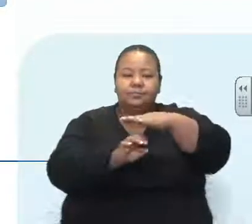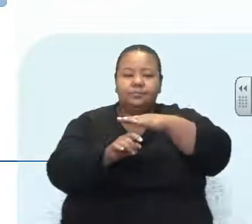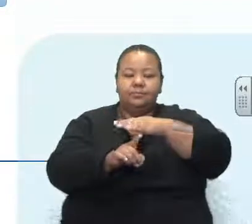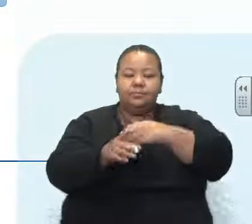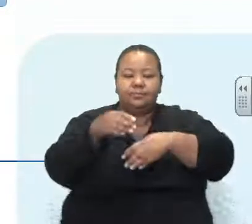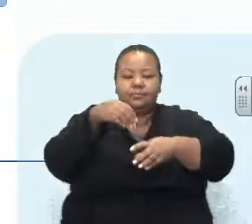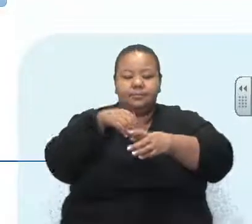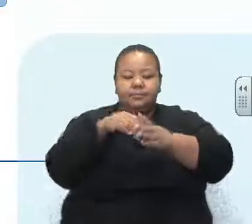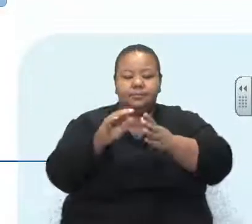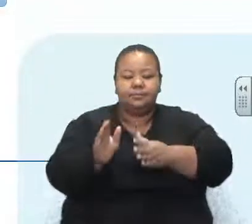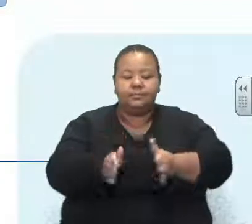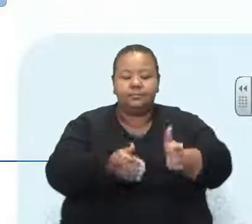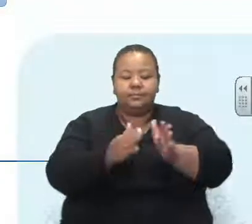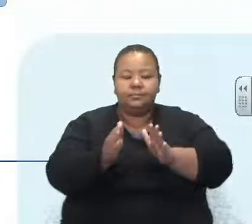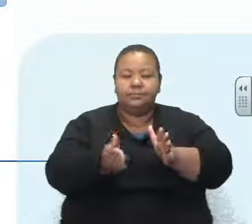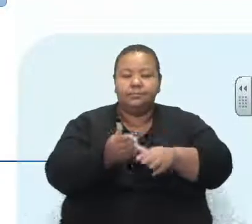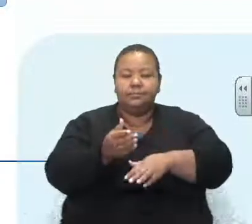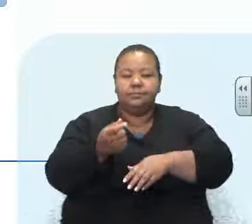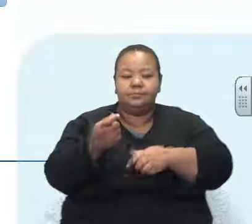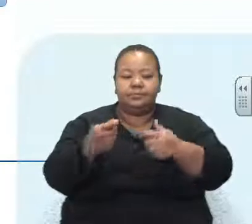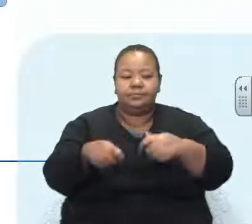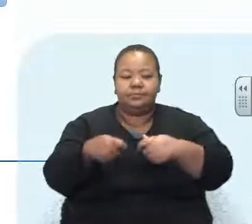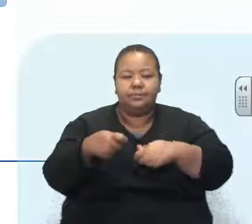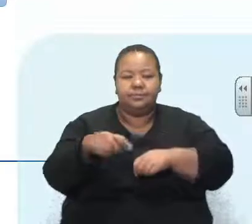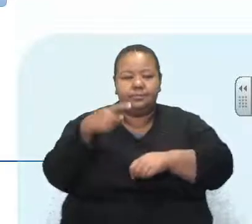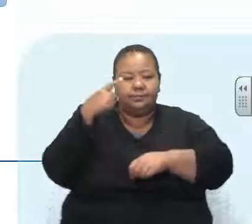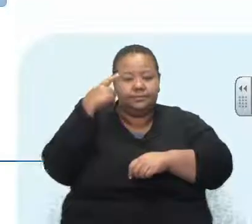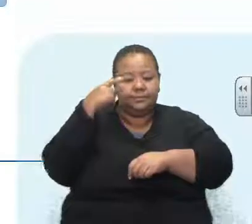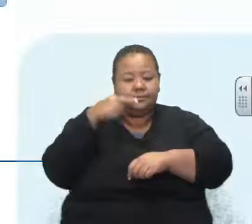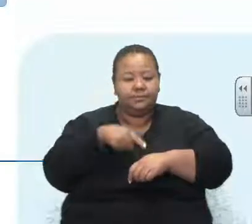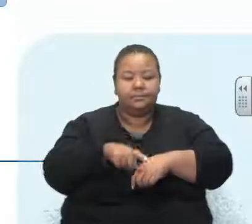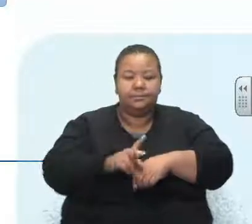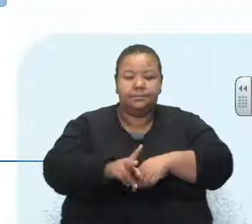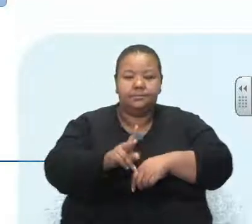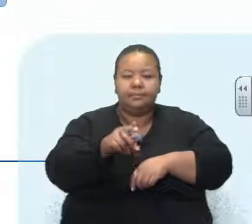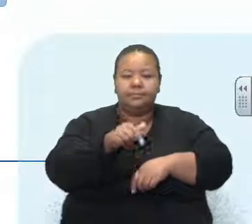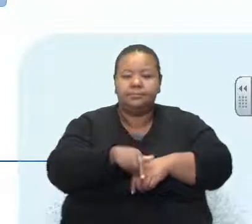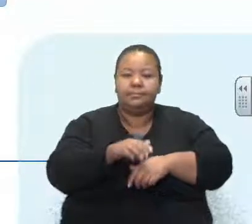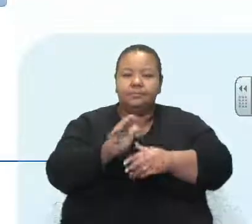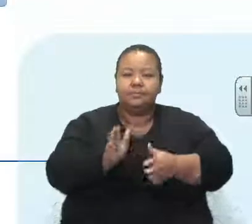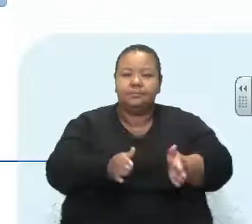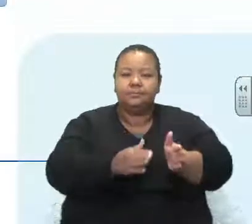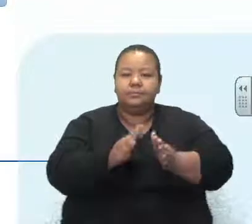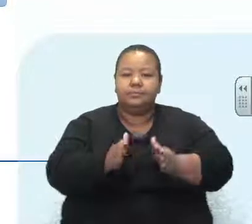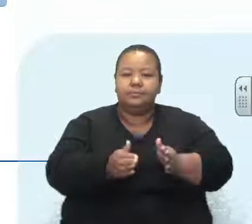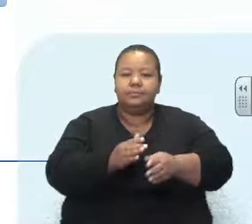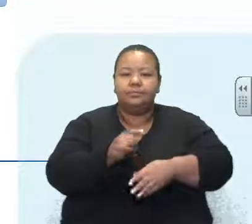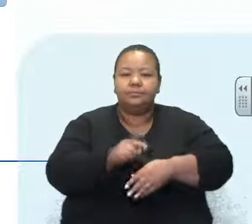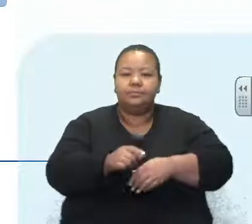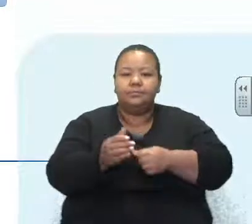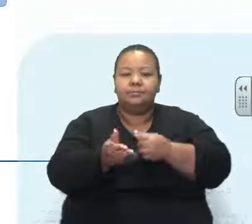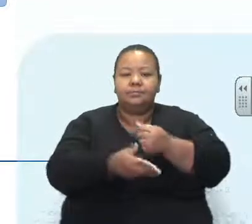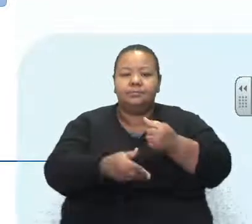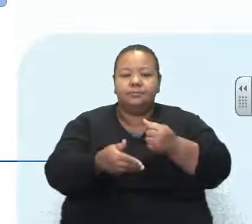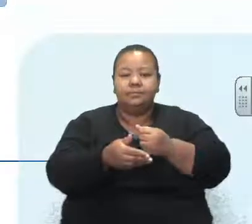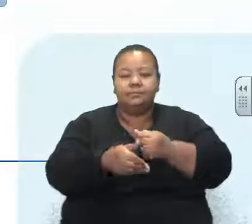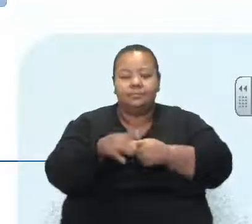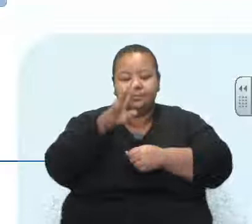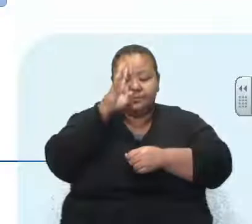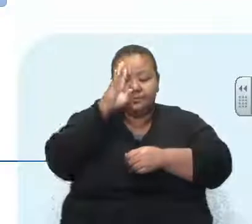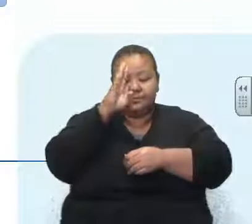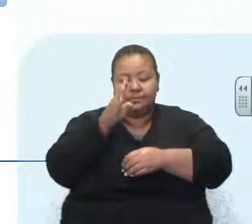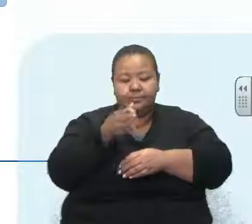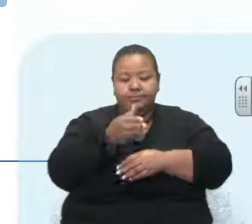da produção. E aí eu tenho que pensar que sempre que a minha produtividade, ela está embasada